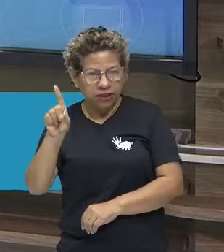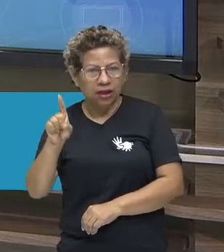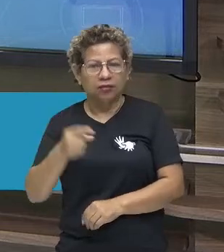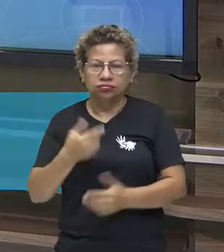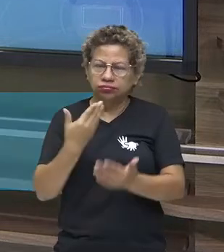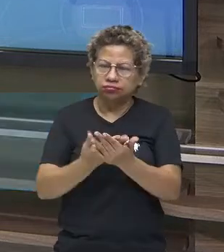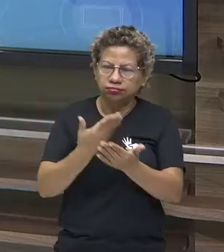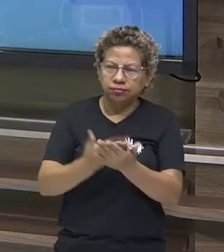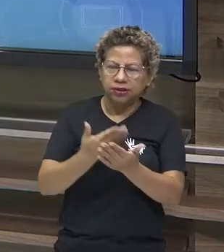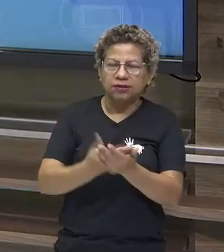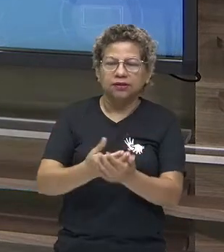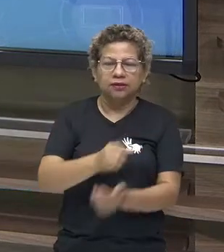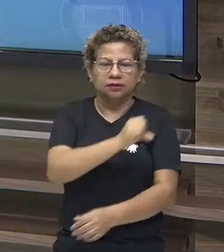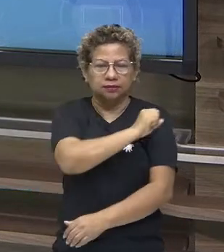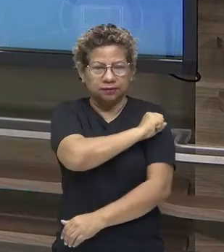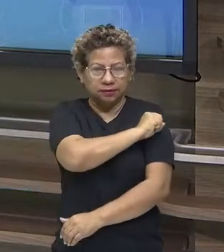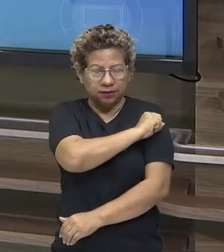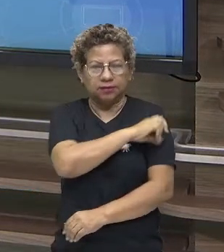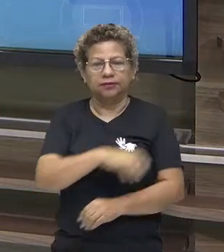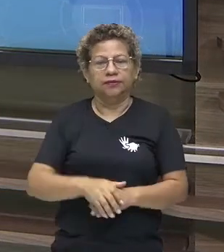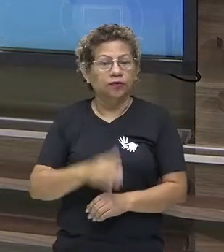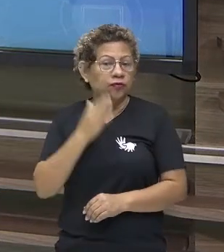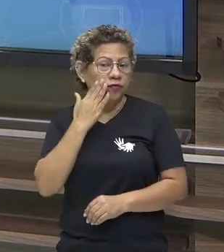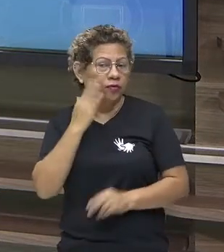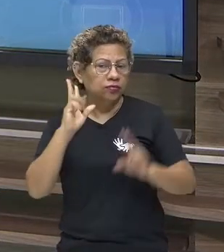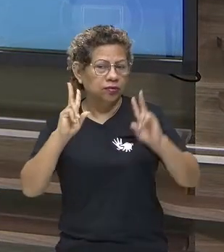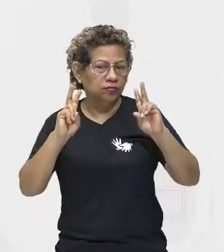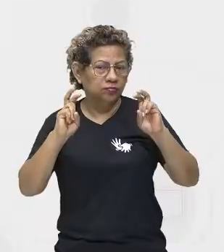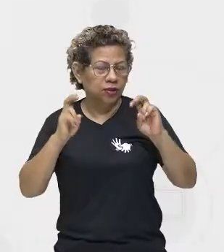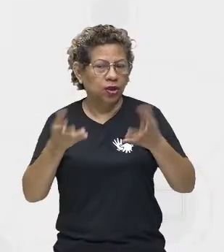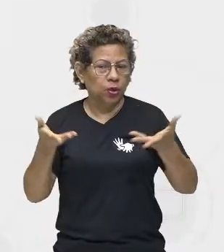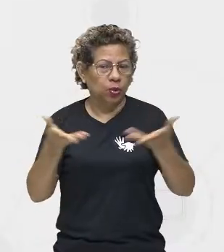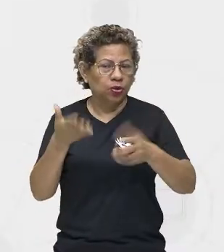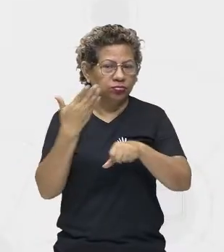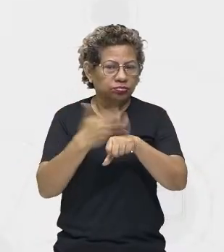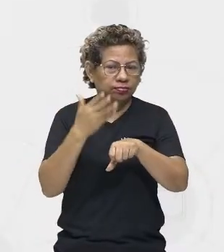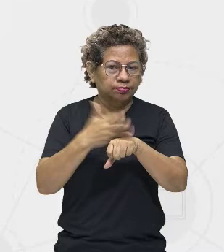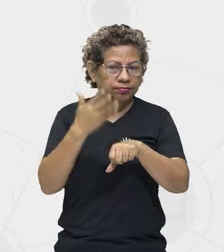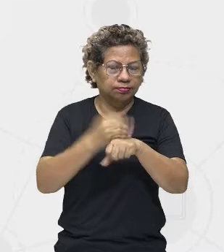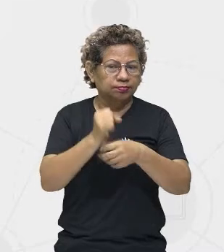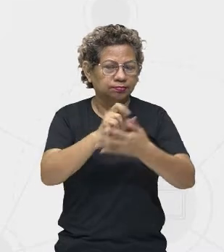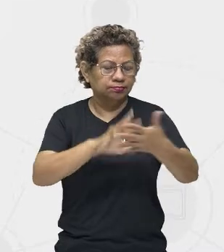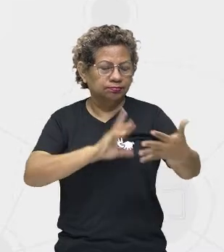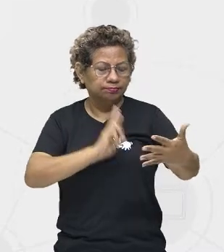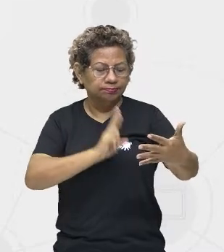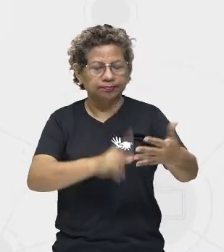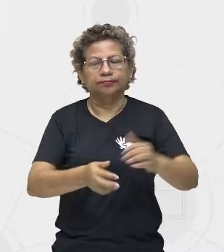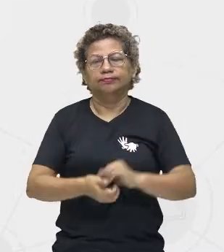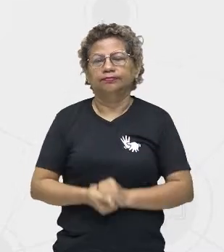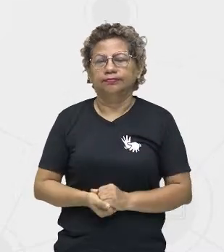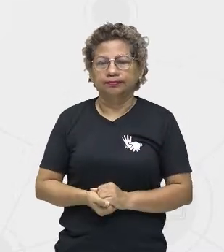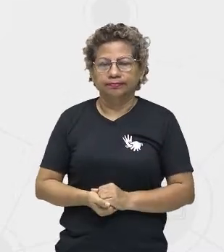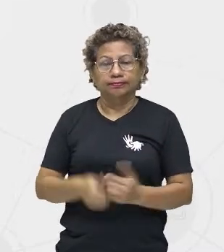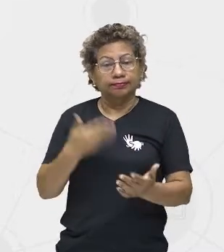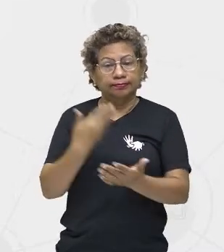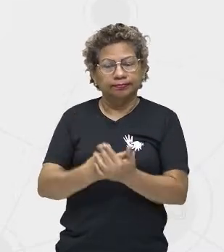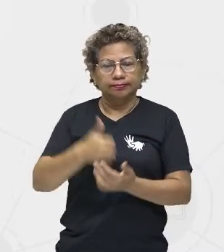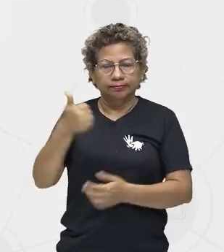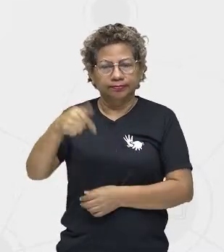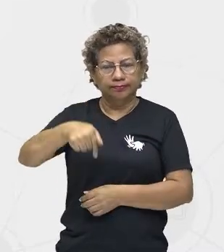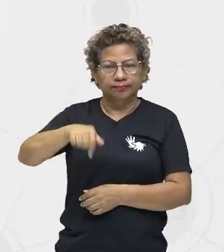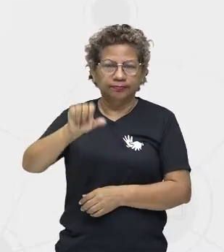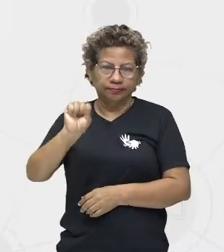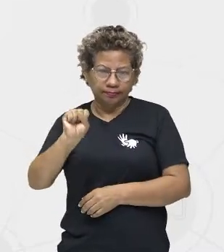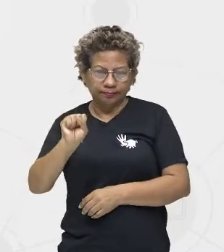ensino fundamental. Vamos ver aí o que nos aguarda para o nosso praticando de hoje? Aula de número 178,